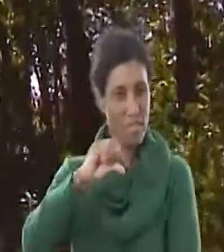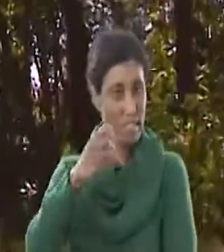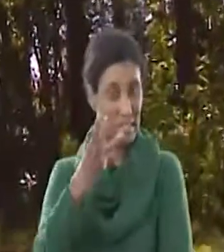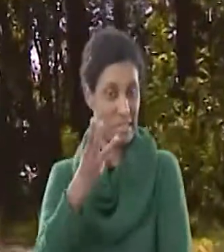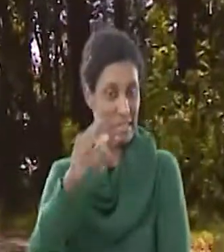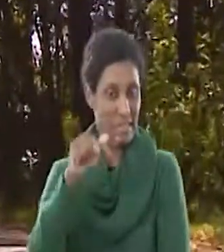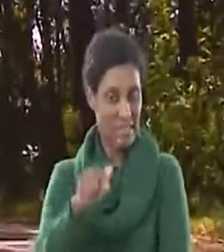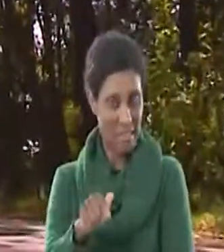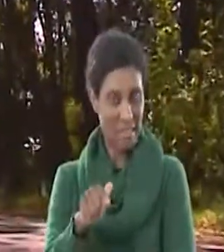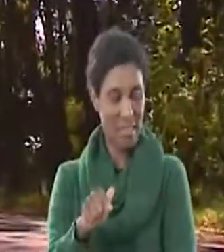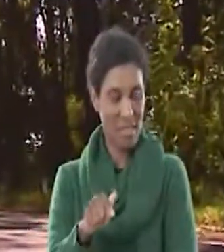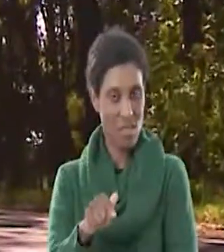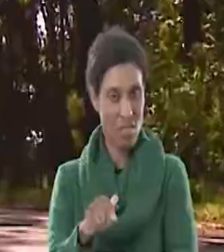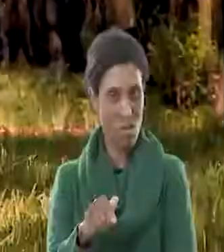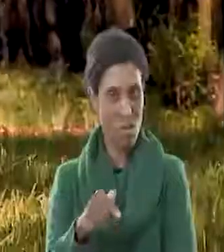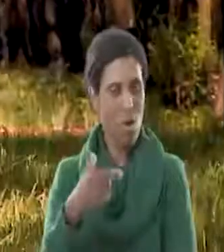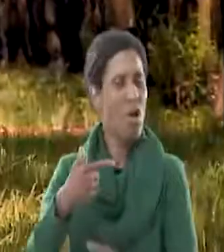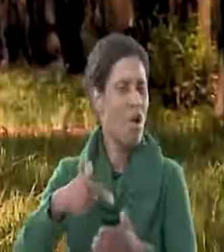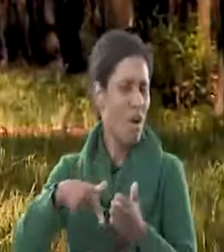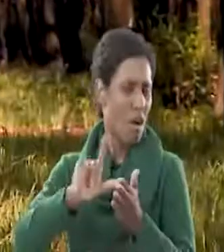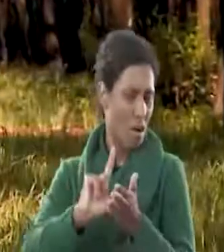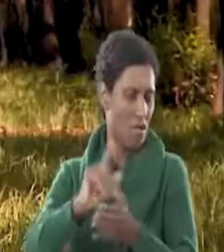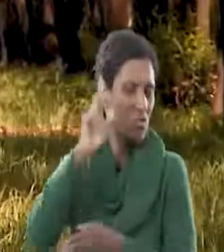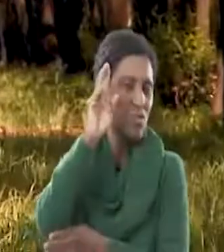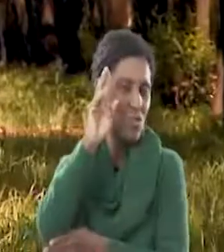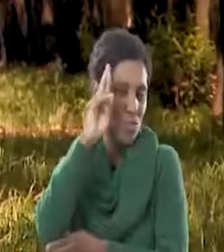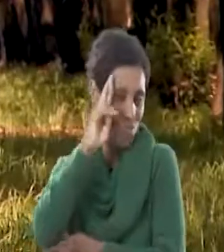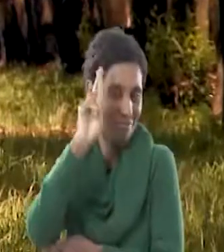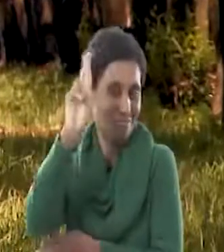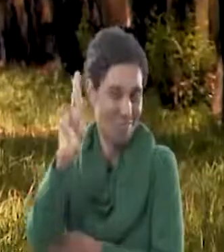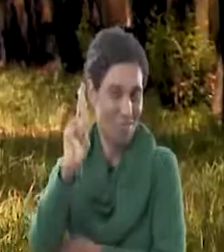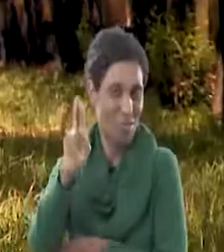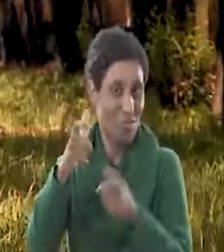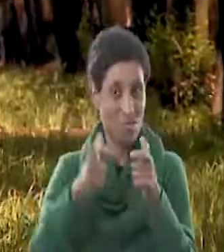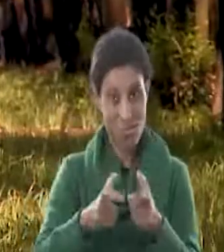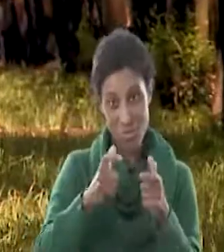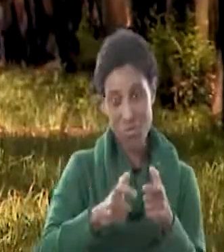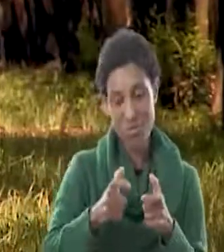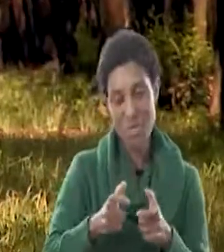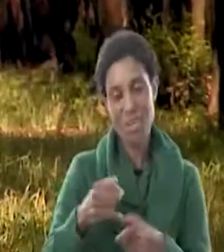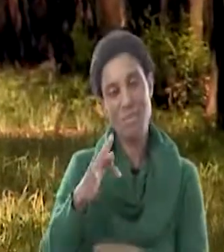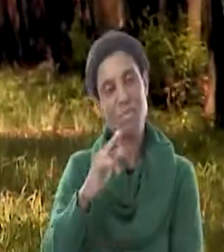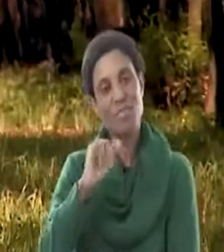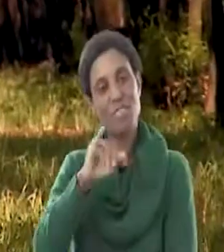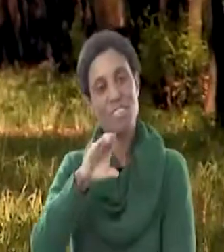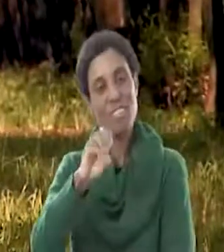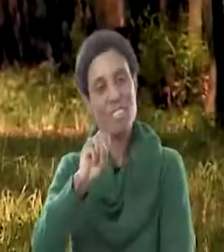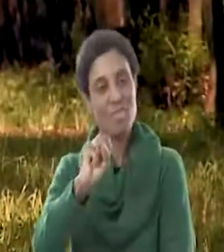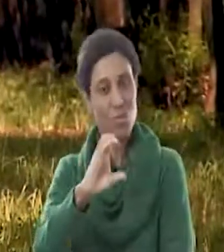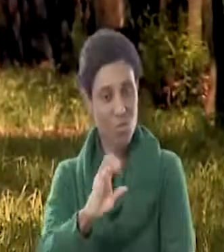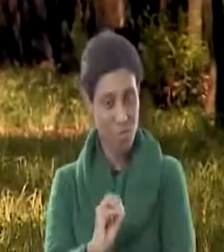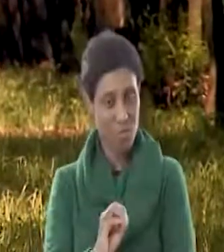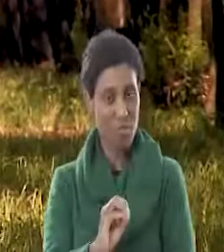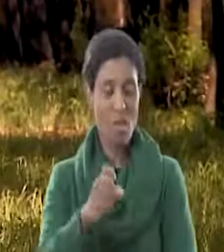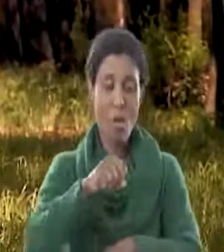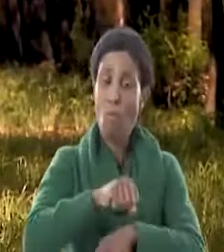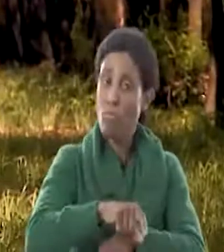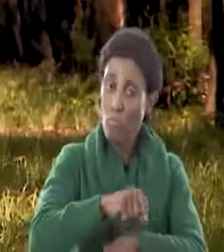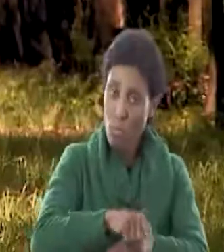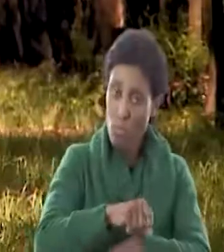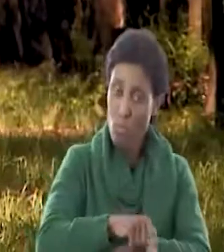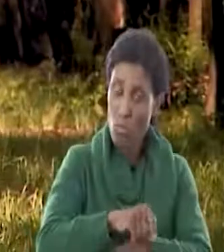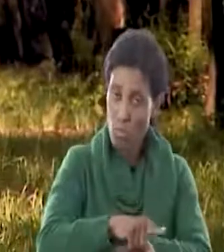Em 1937, o ex-proprietário da Fazenda Pinhal e histórico morador da região, Francisco Segura